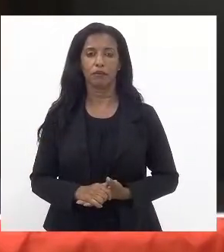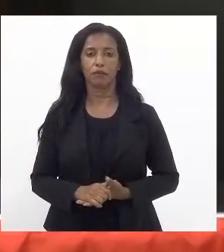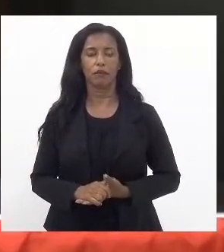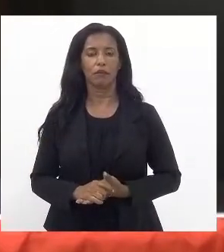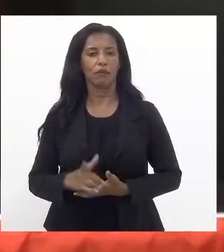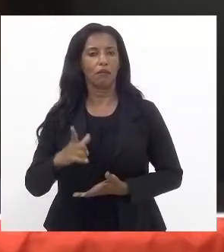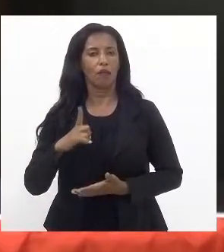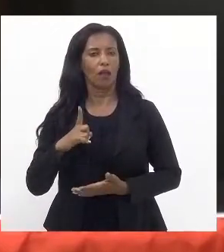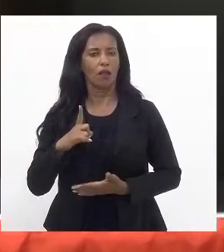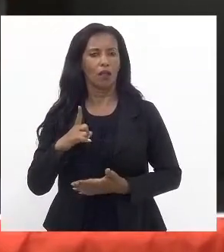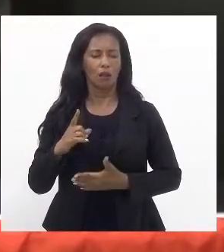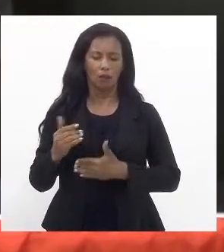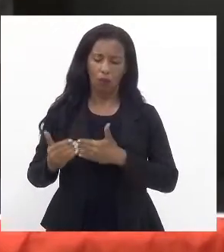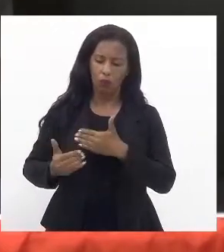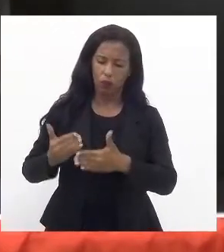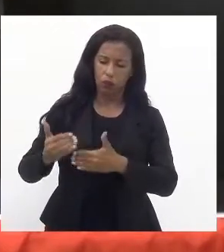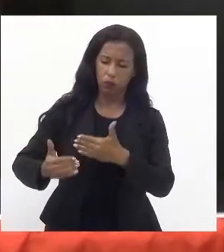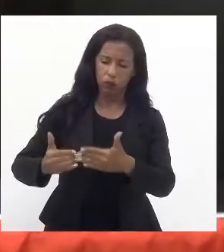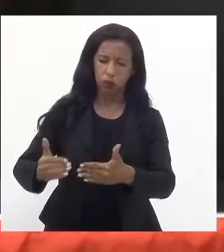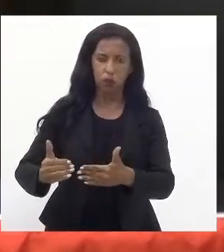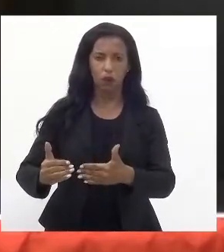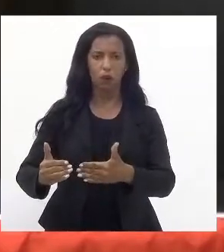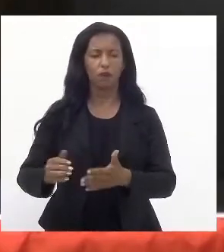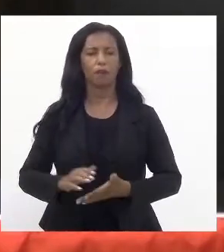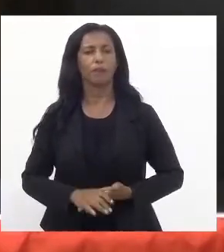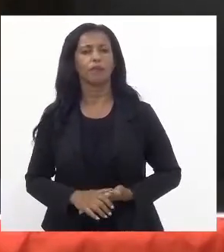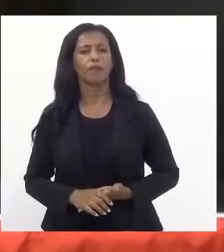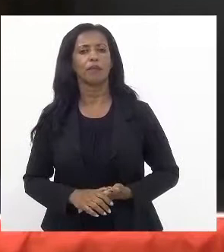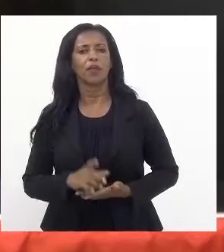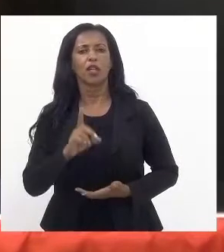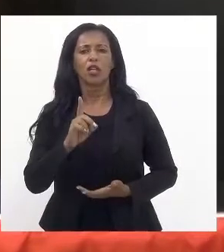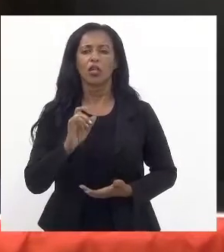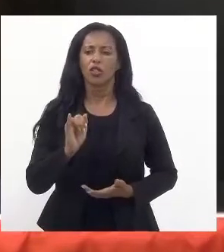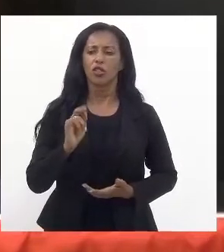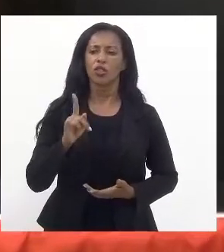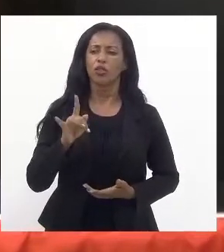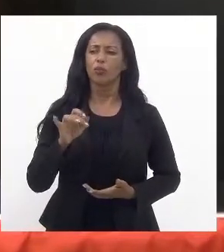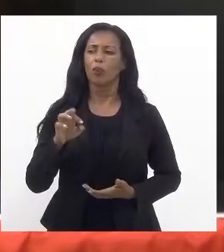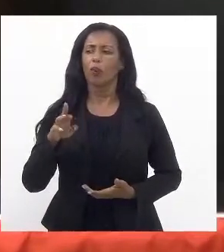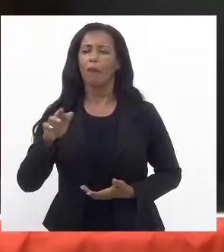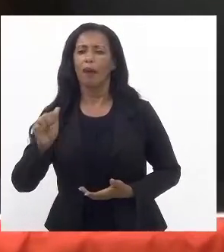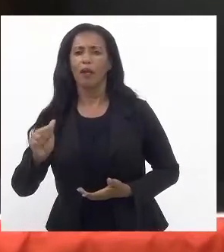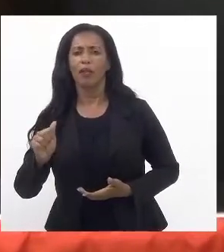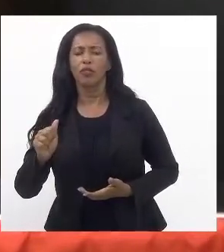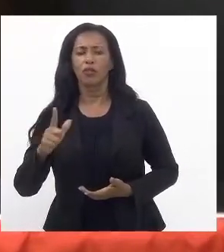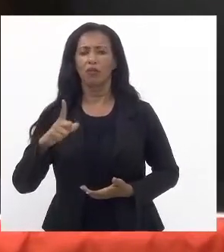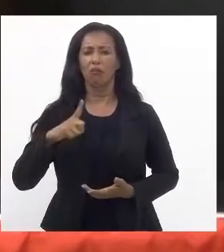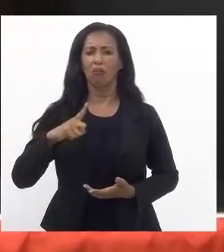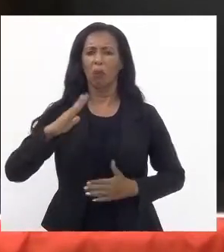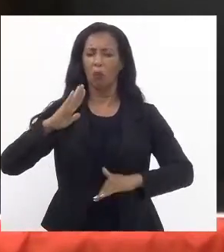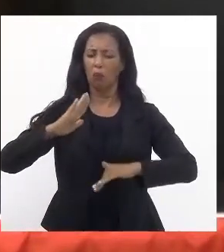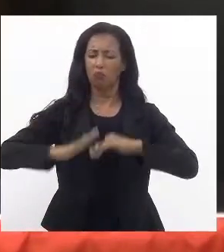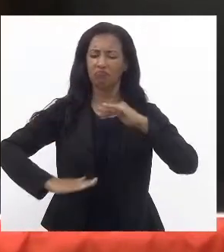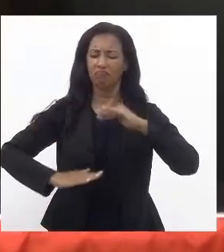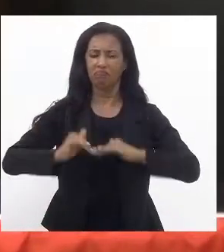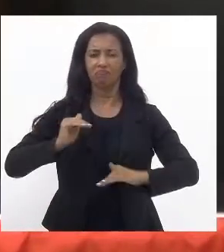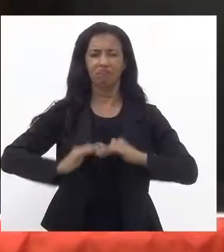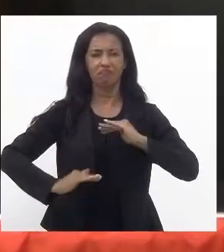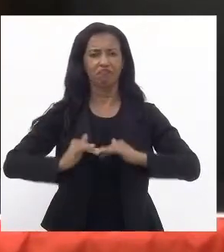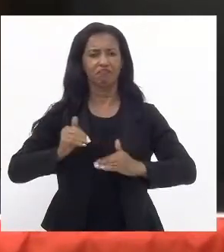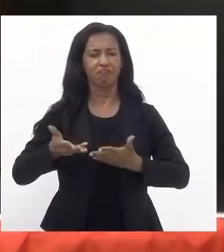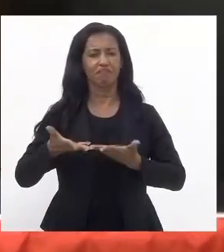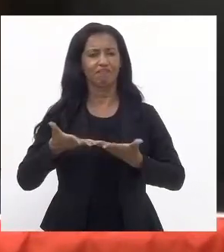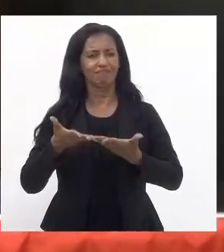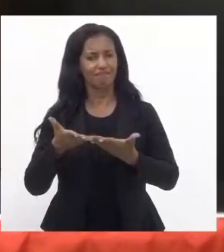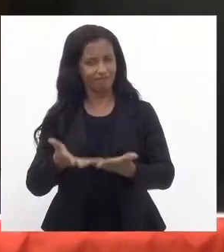uma carreira diplomática que exerce com grande proficiência. Então, eu